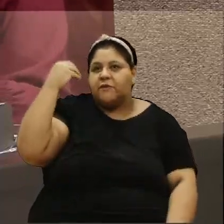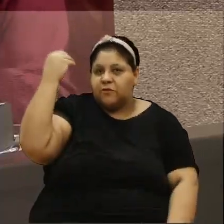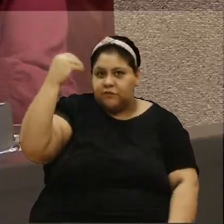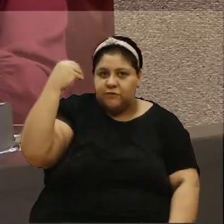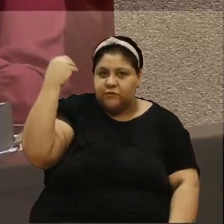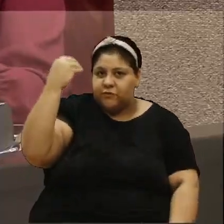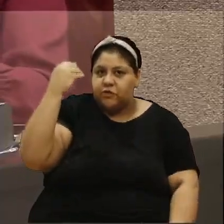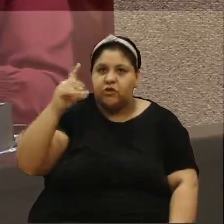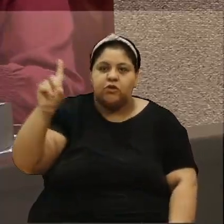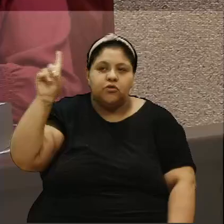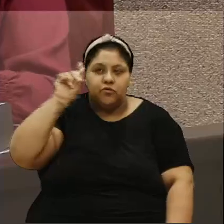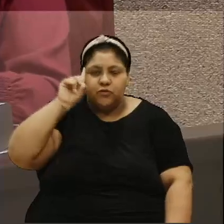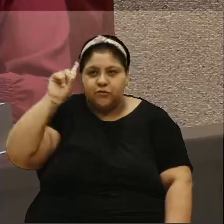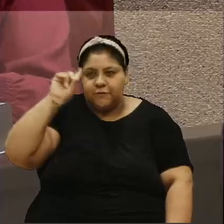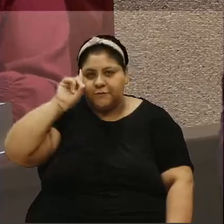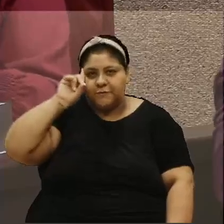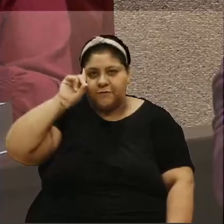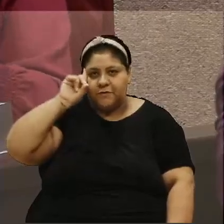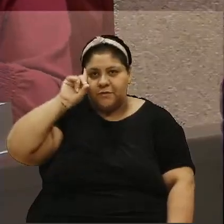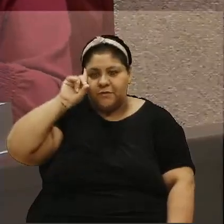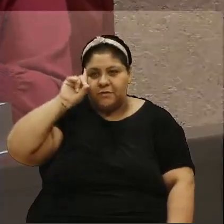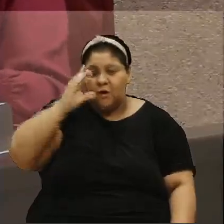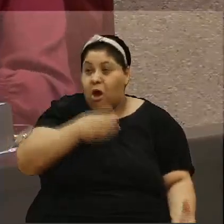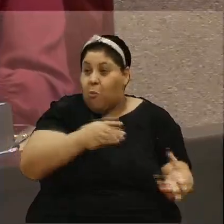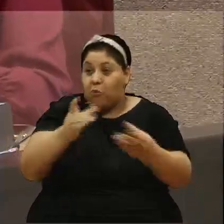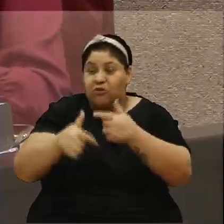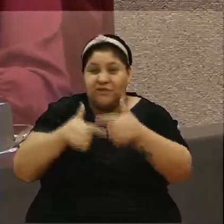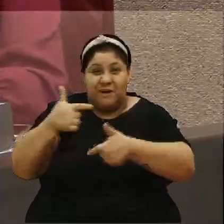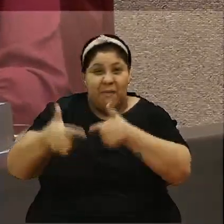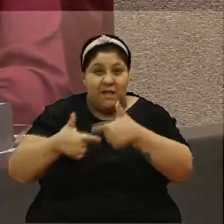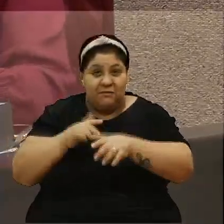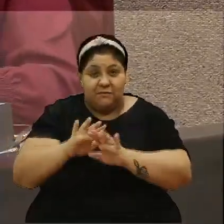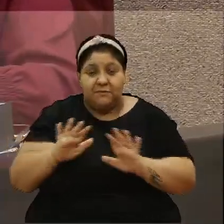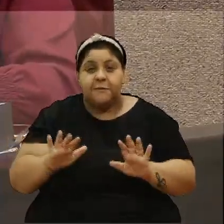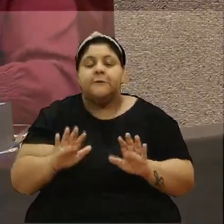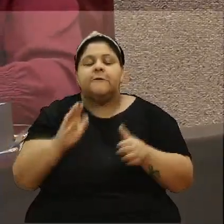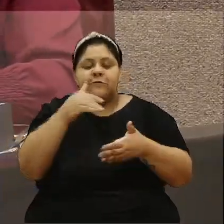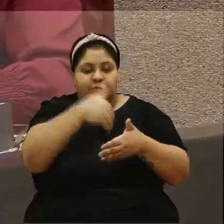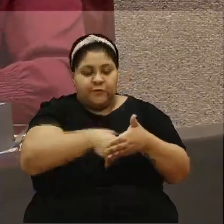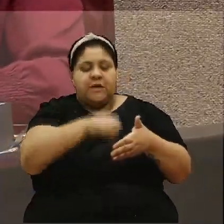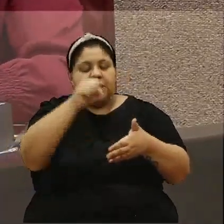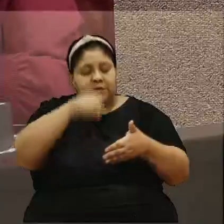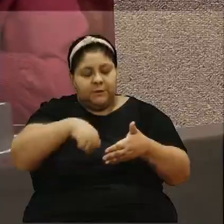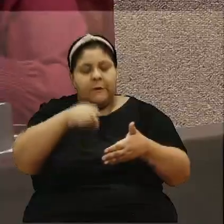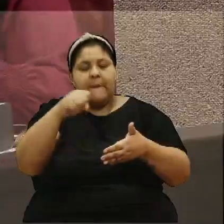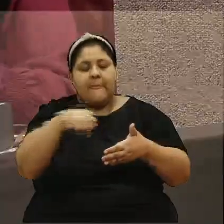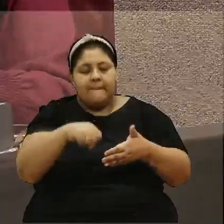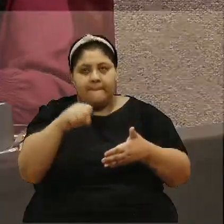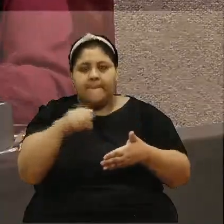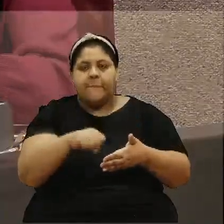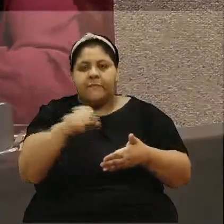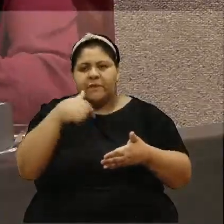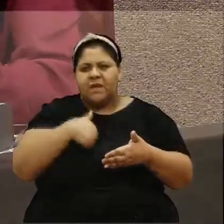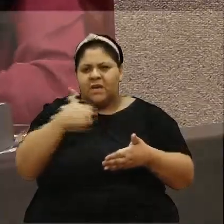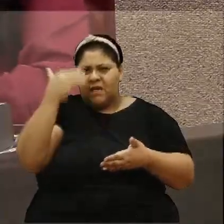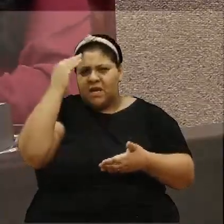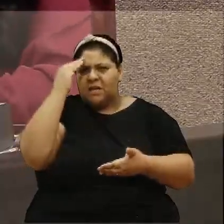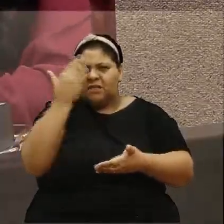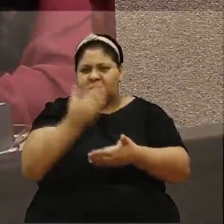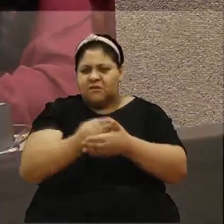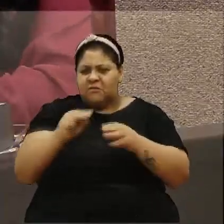do dia a dia, sobrecarregados. Então, votarei favorável e acredito que essa